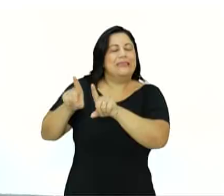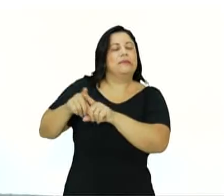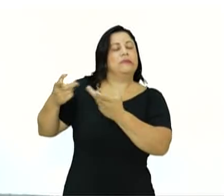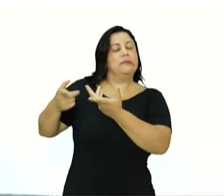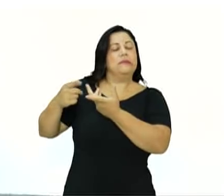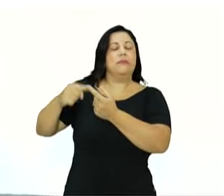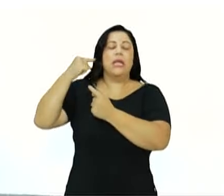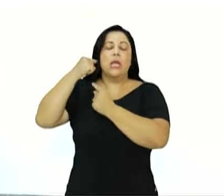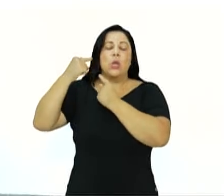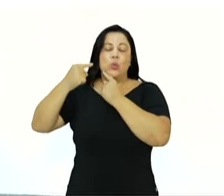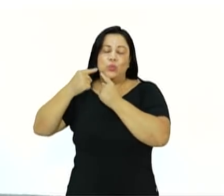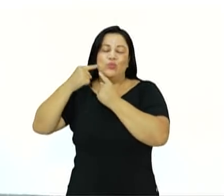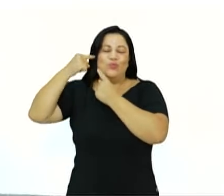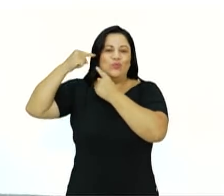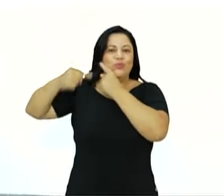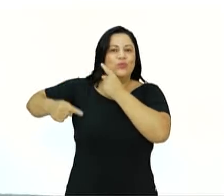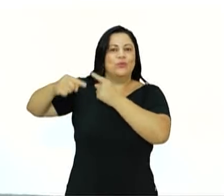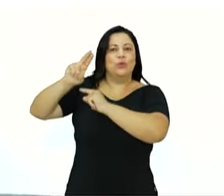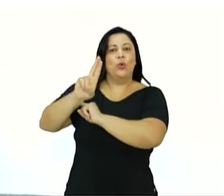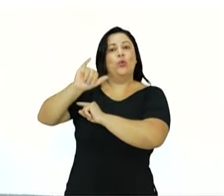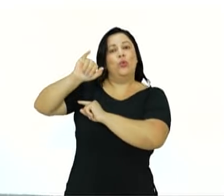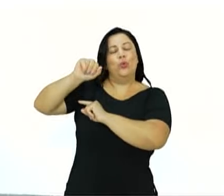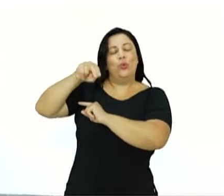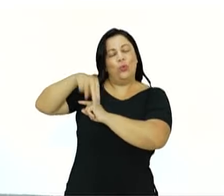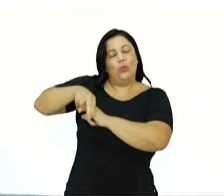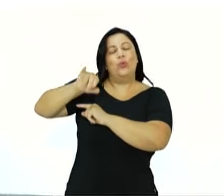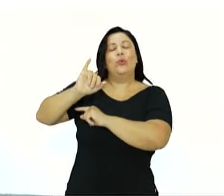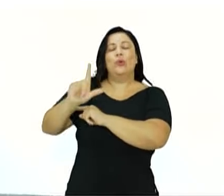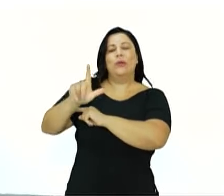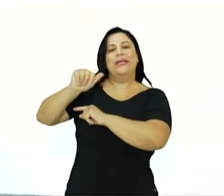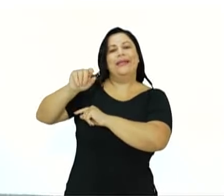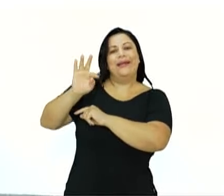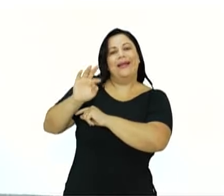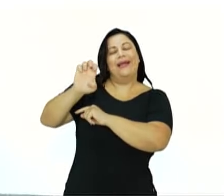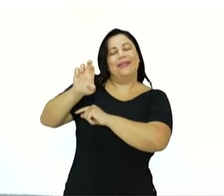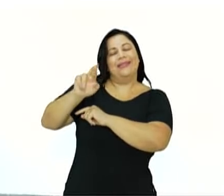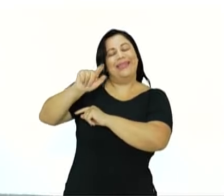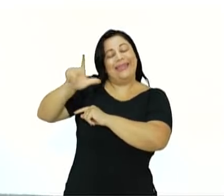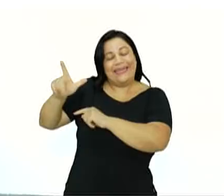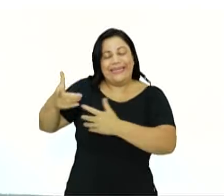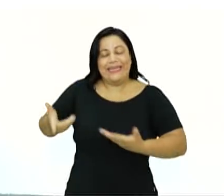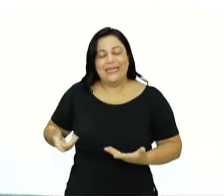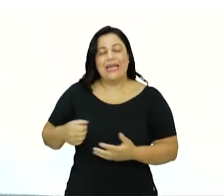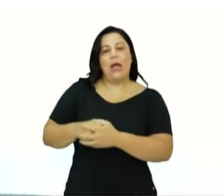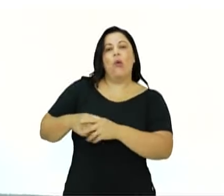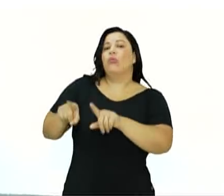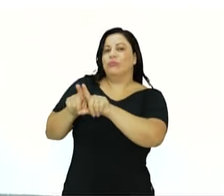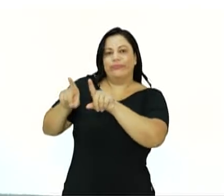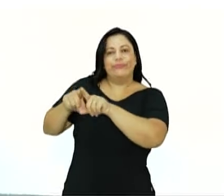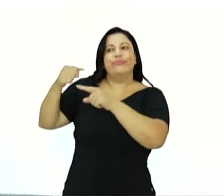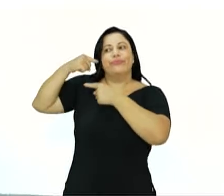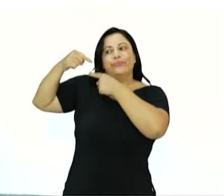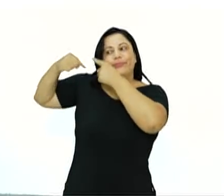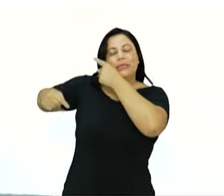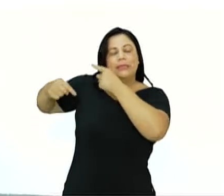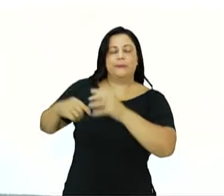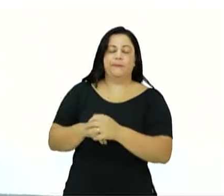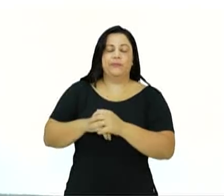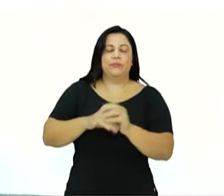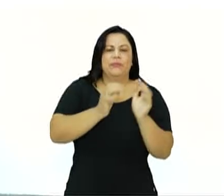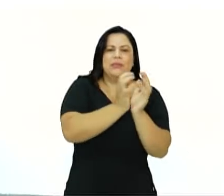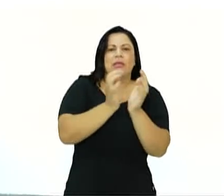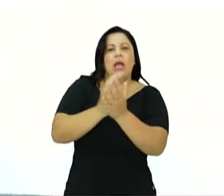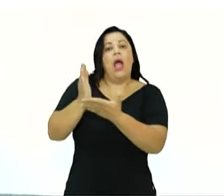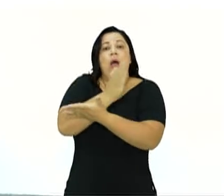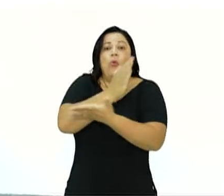doença é justamente ali uma das surdez, né? Não necessariamente as pessoas que têm a síndrome têm que ter todas elas juntas, né,